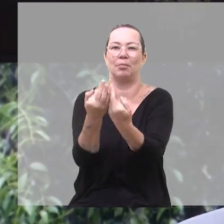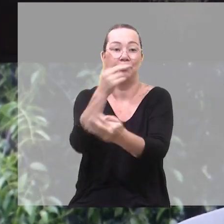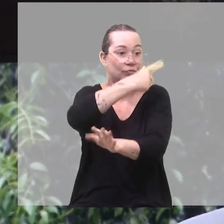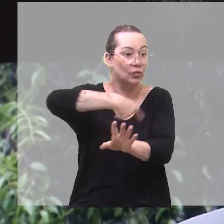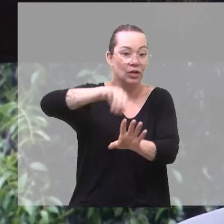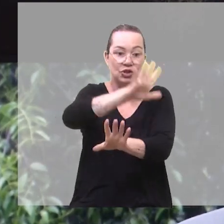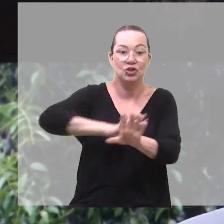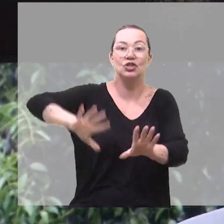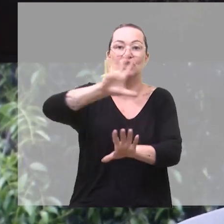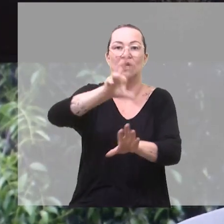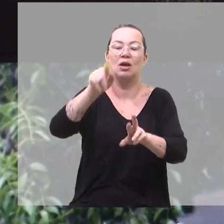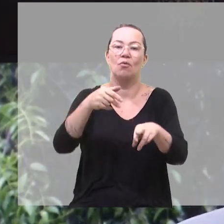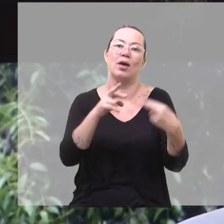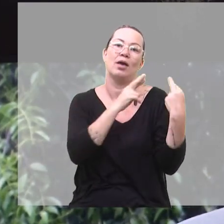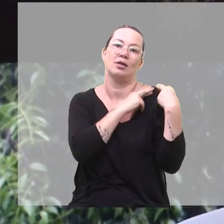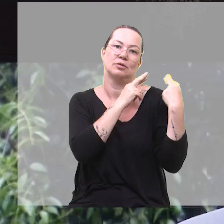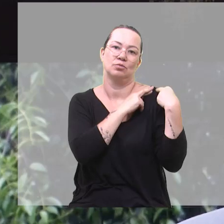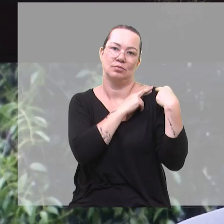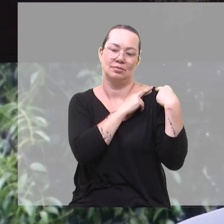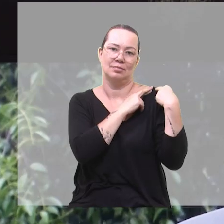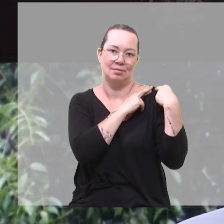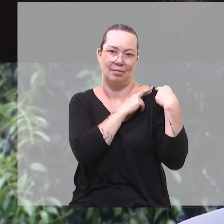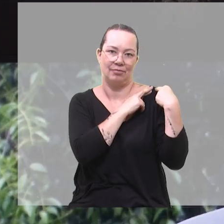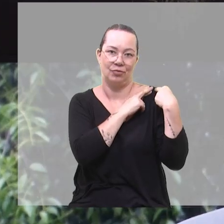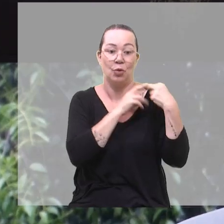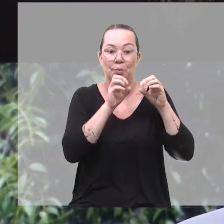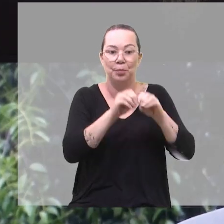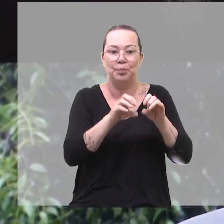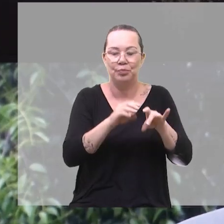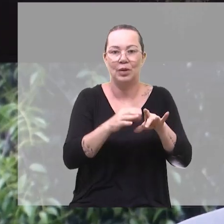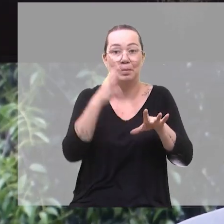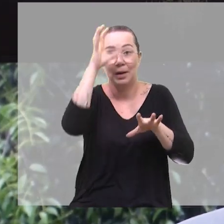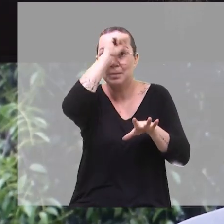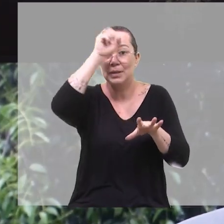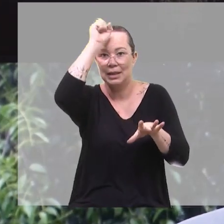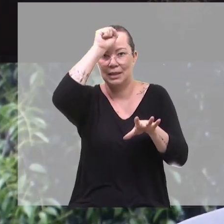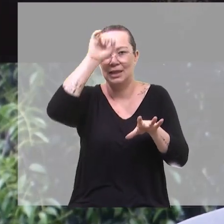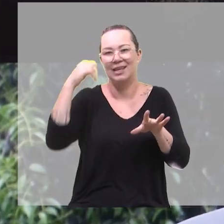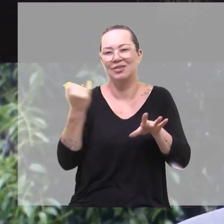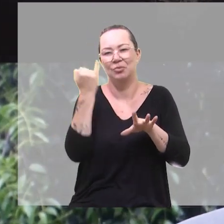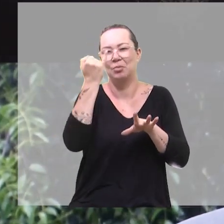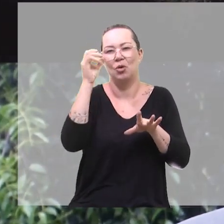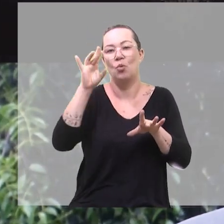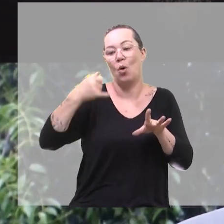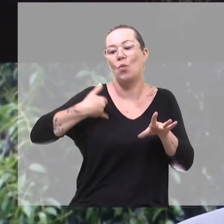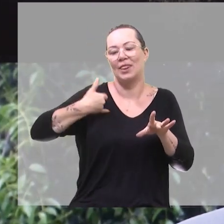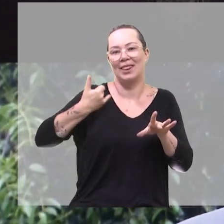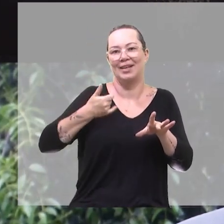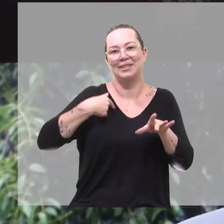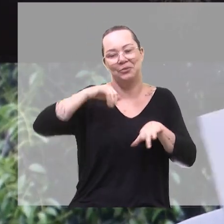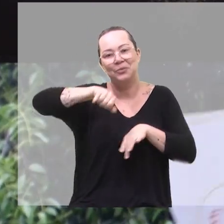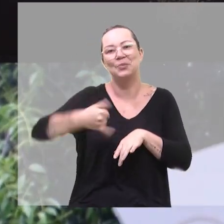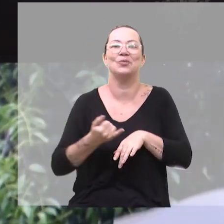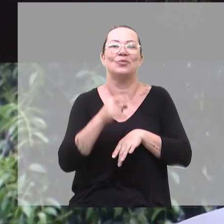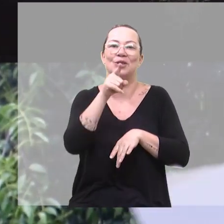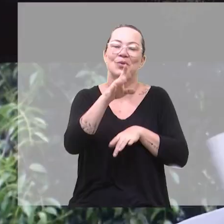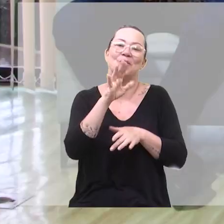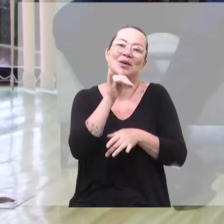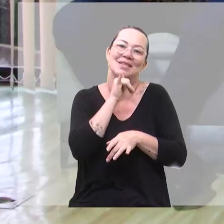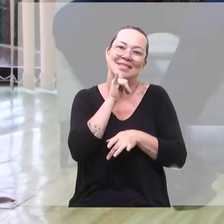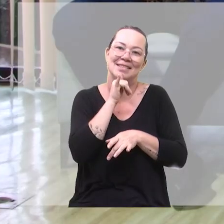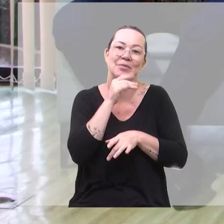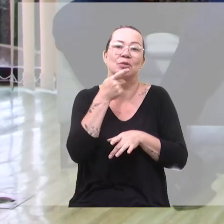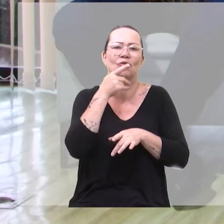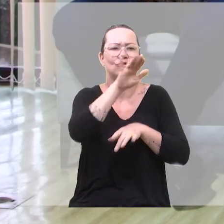tenha. Nós somos responsáveis pelos processos educativos, independente da faixa etária. Então, aqui aproveito esse exemplo do